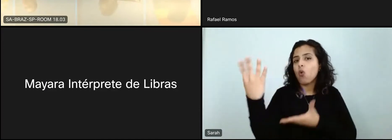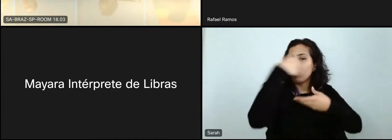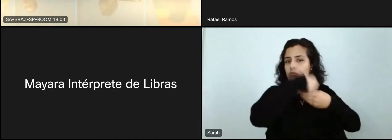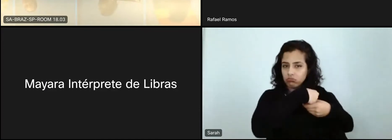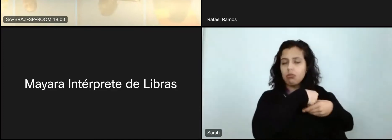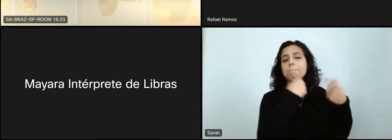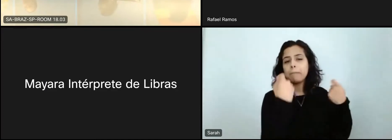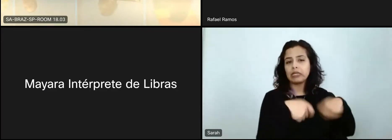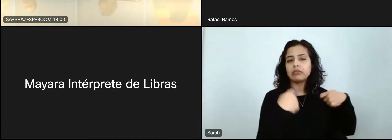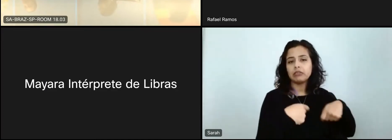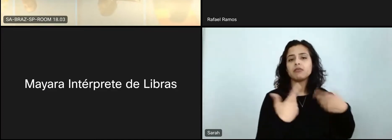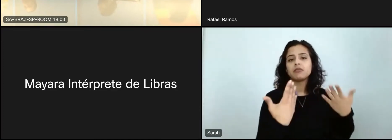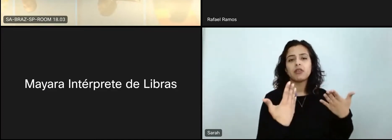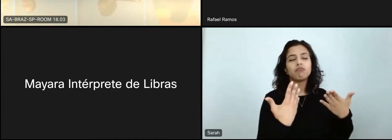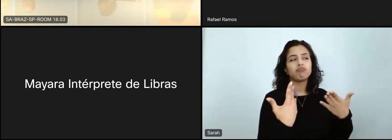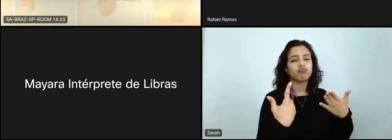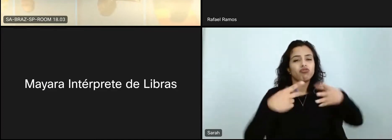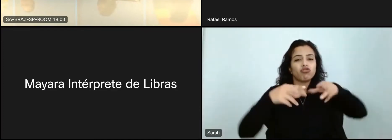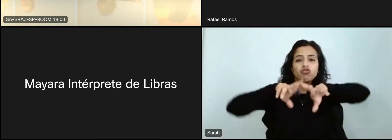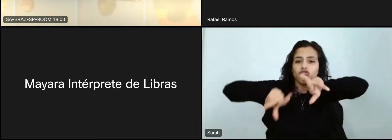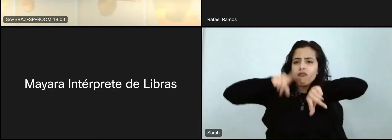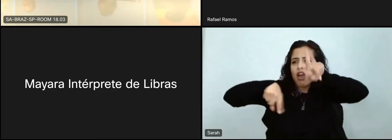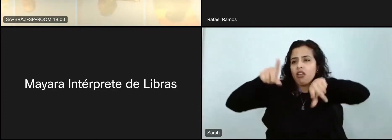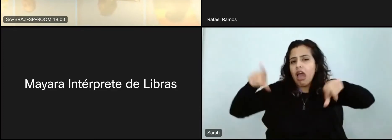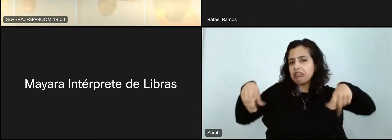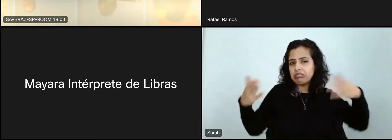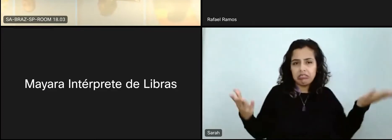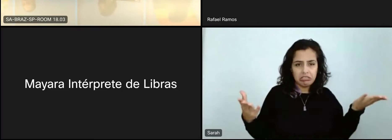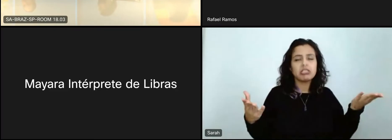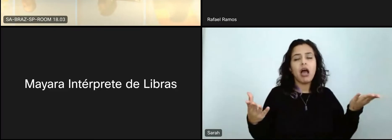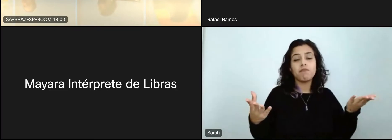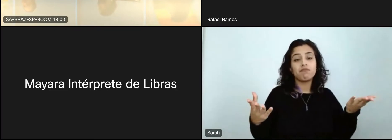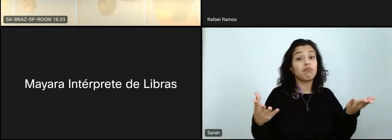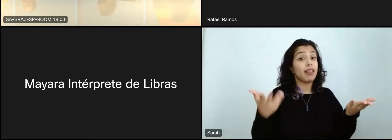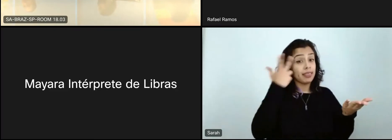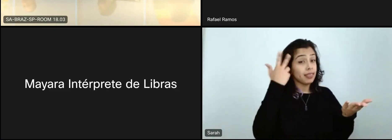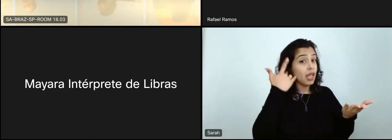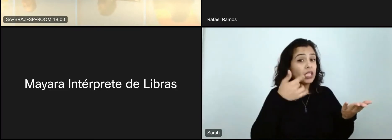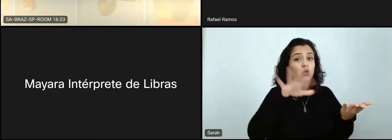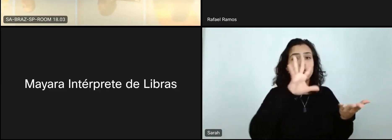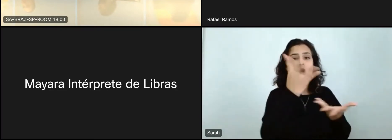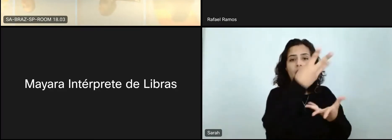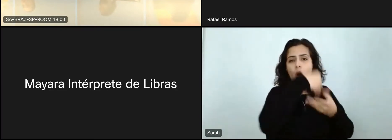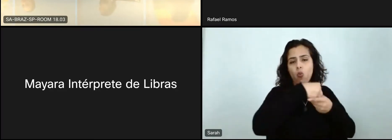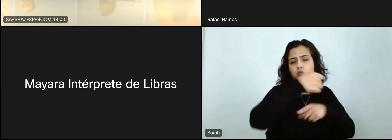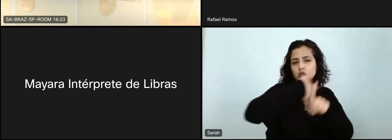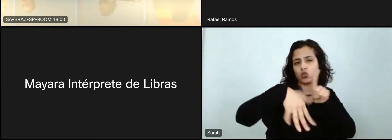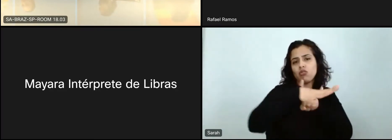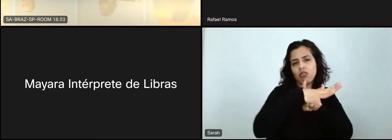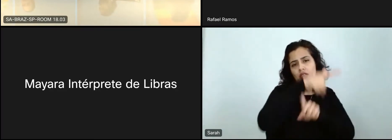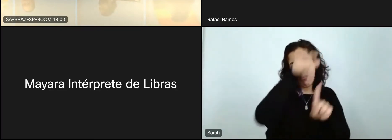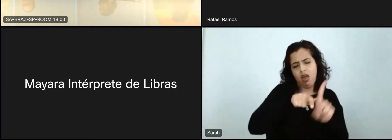de entender que as diferenças, sejam elas quais forem, fazem parte, né, do indivíduo,